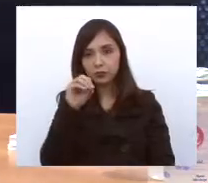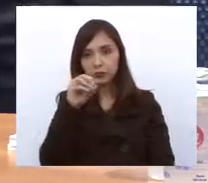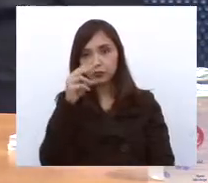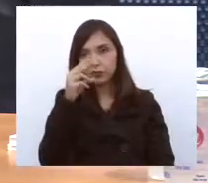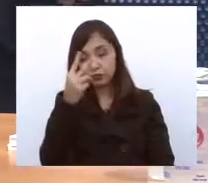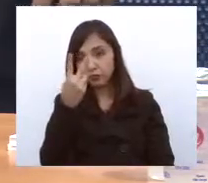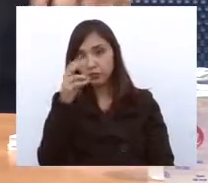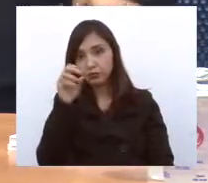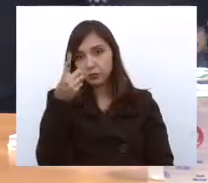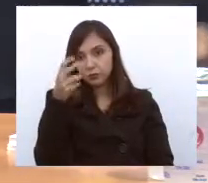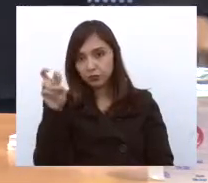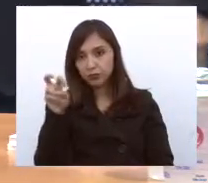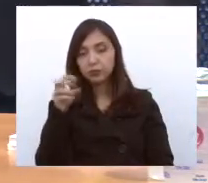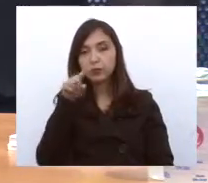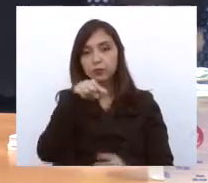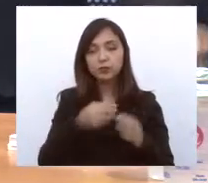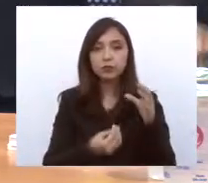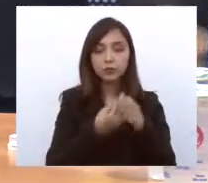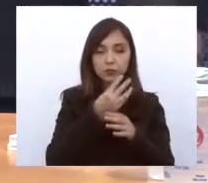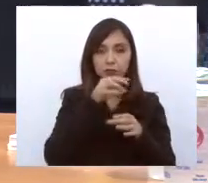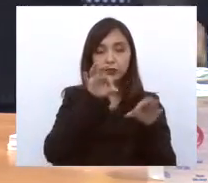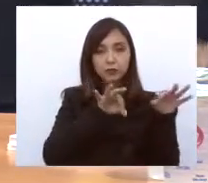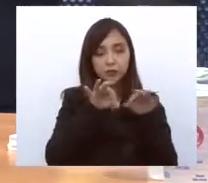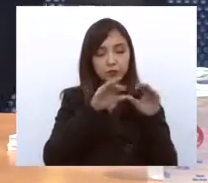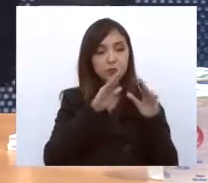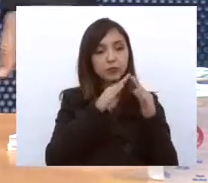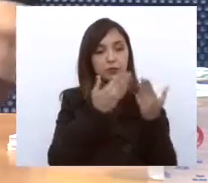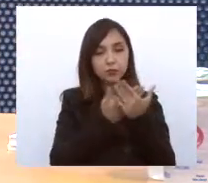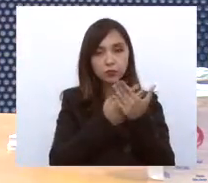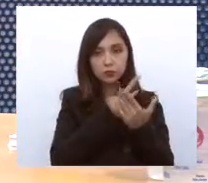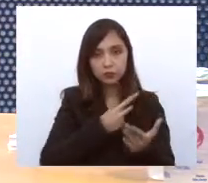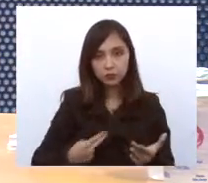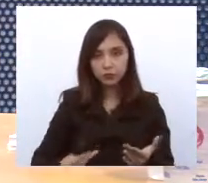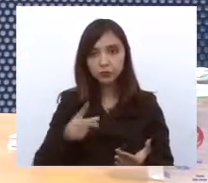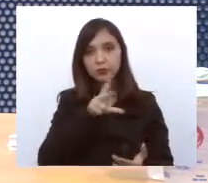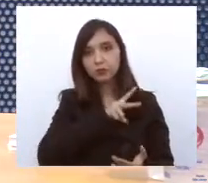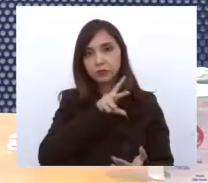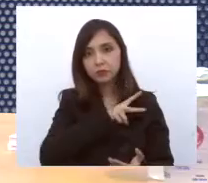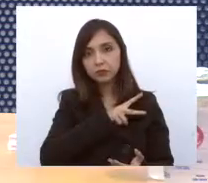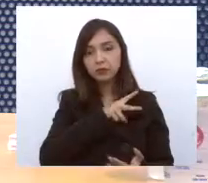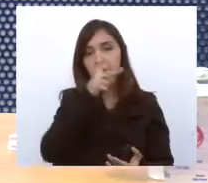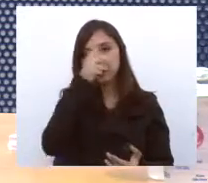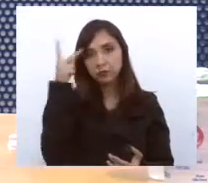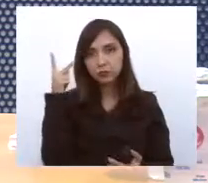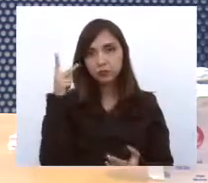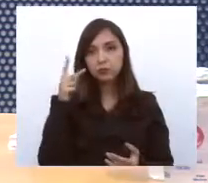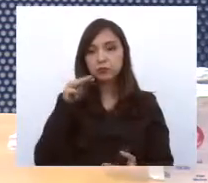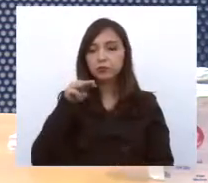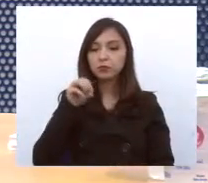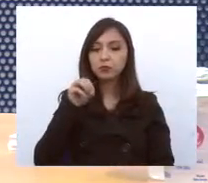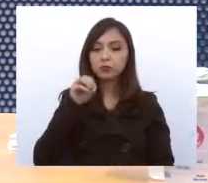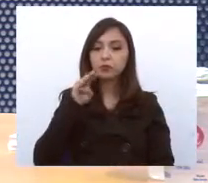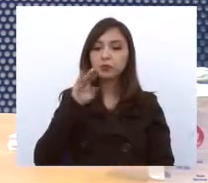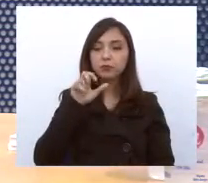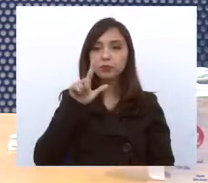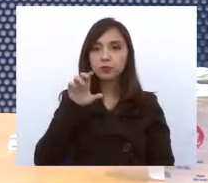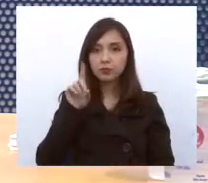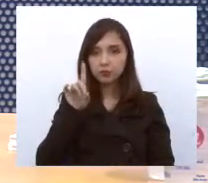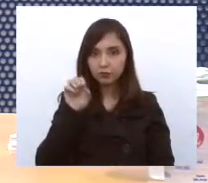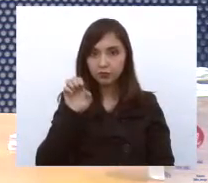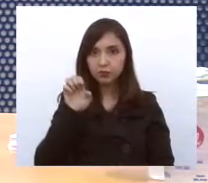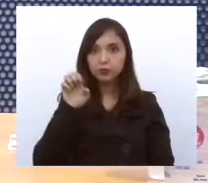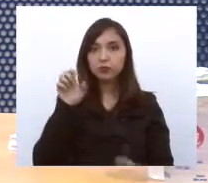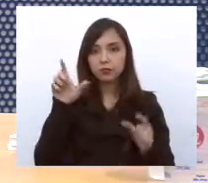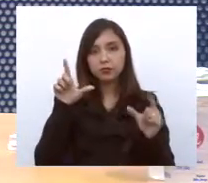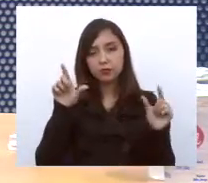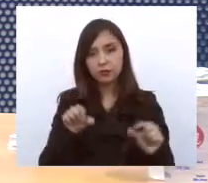4652/2015. Implantação e adaptação das escolas públicas e privadas para pessoas com mobilidade reduzida. Autor, vereador